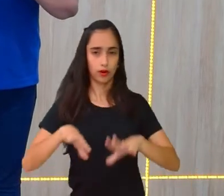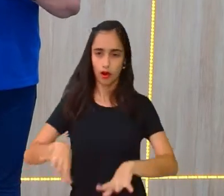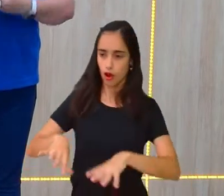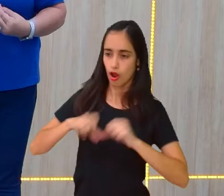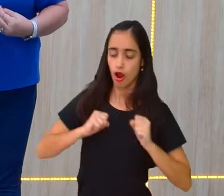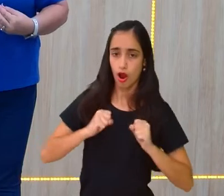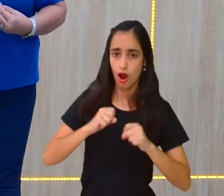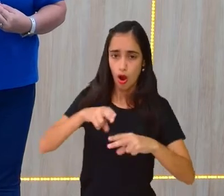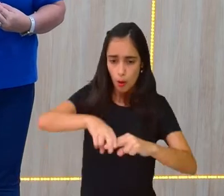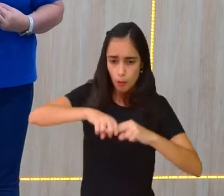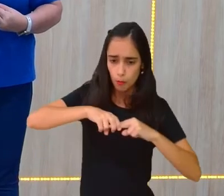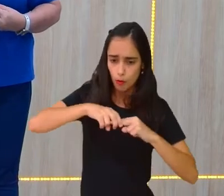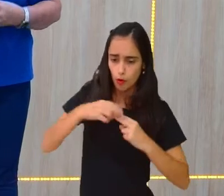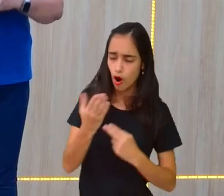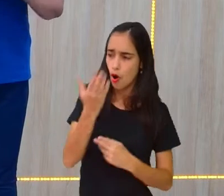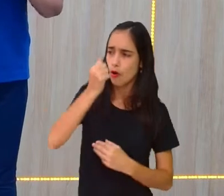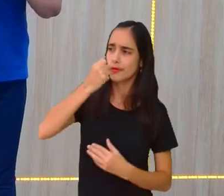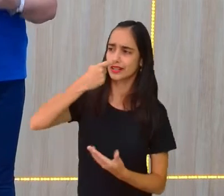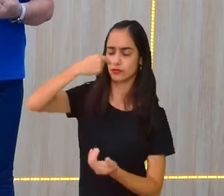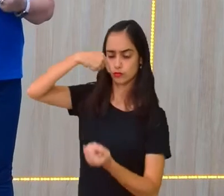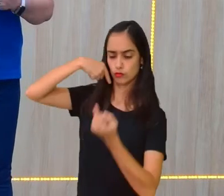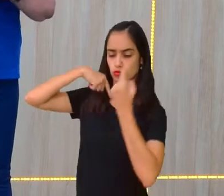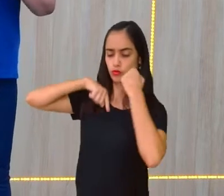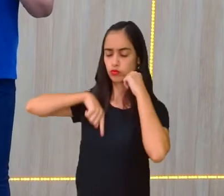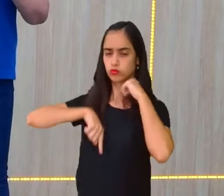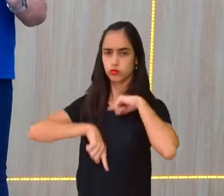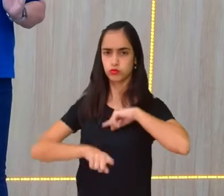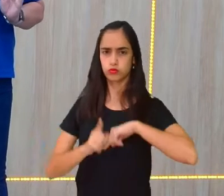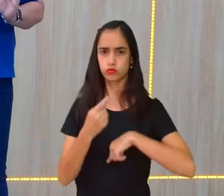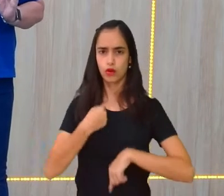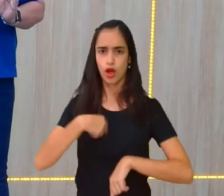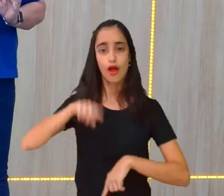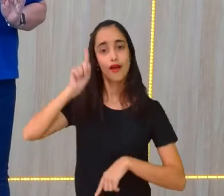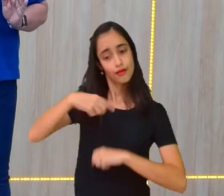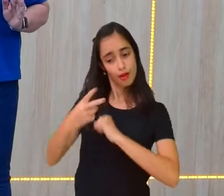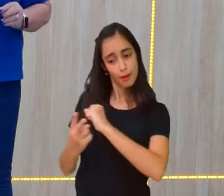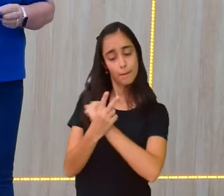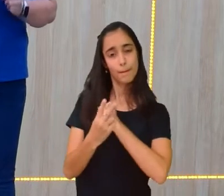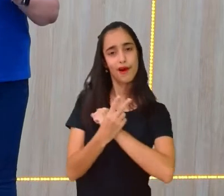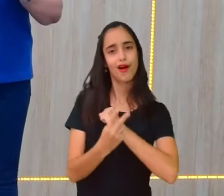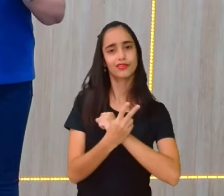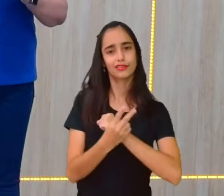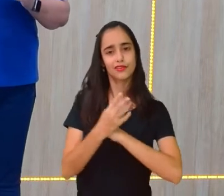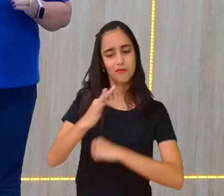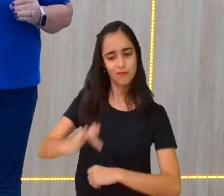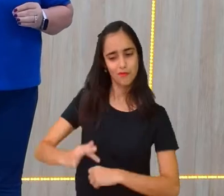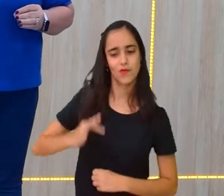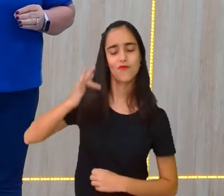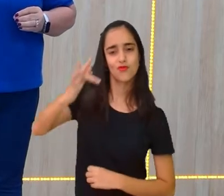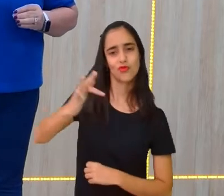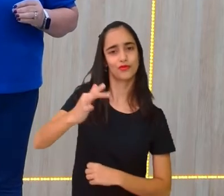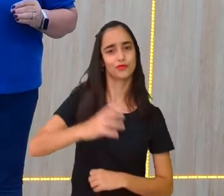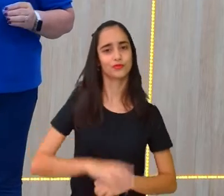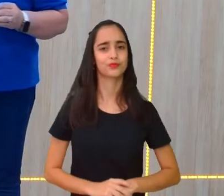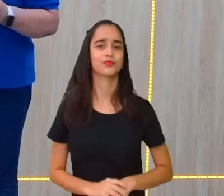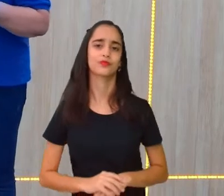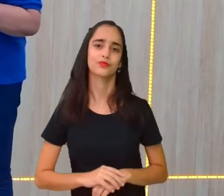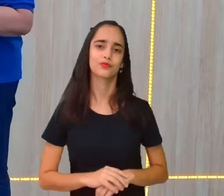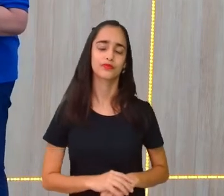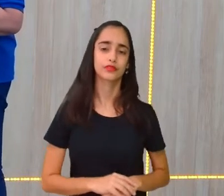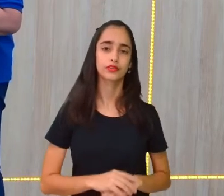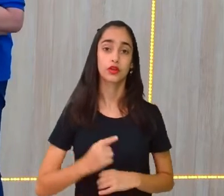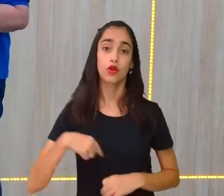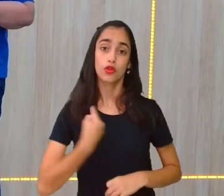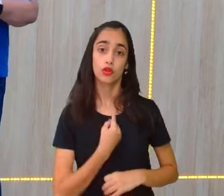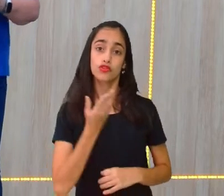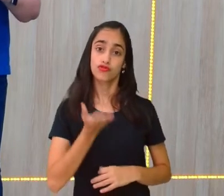nos fortificaram e que são defesa para o que vem pela frente. Já vimos falando em